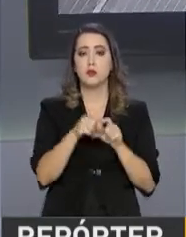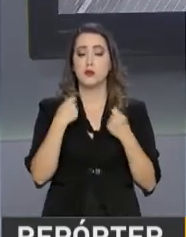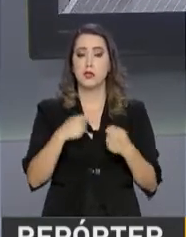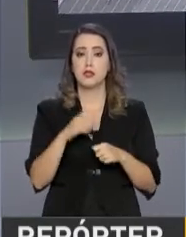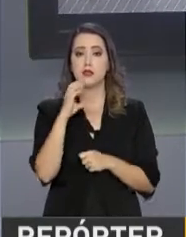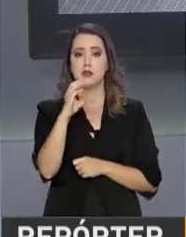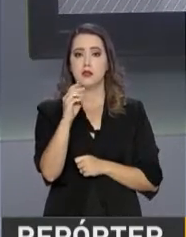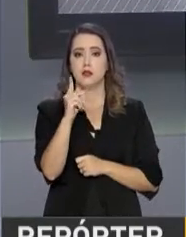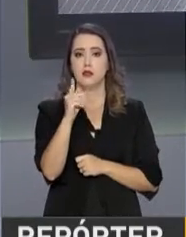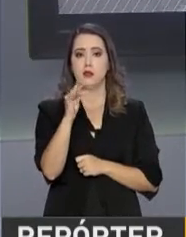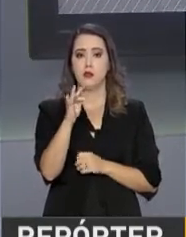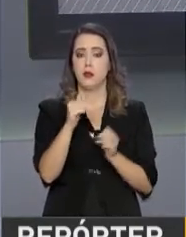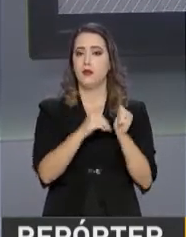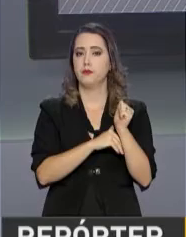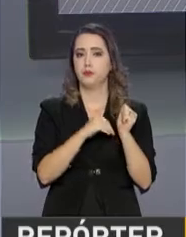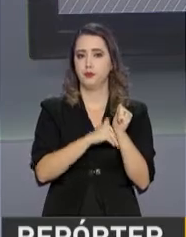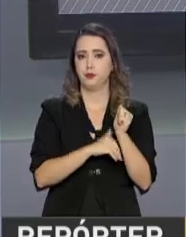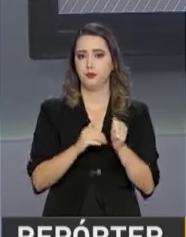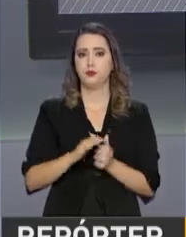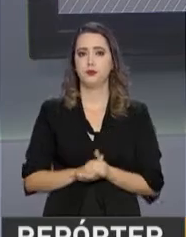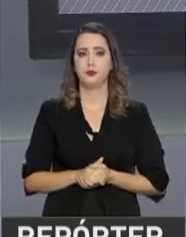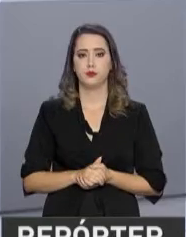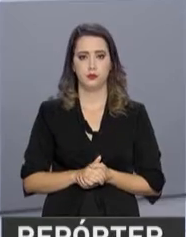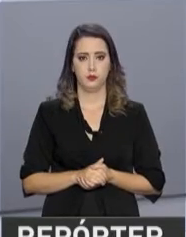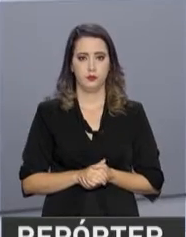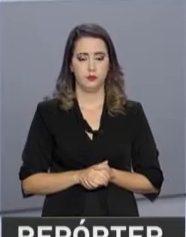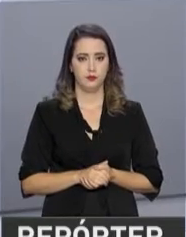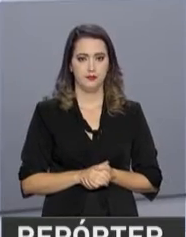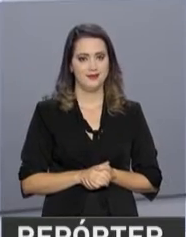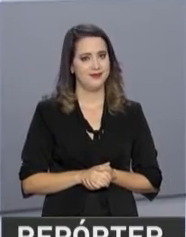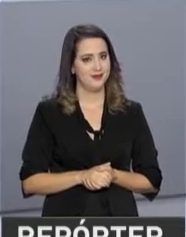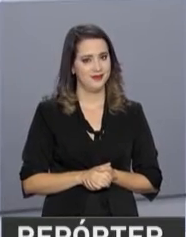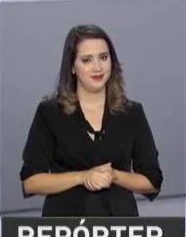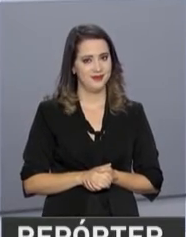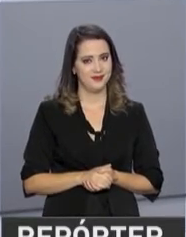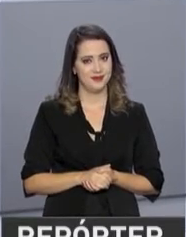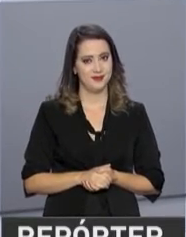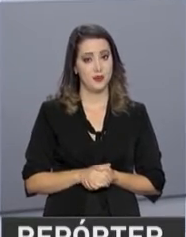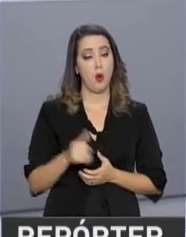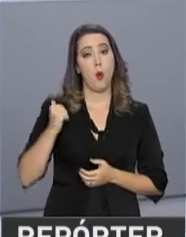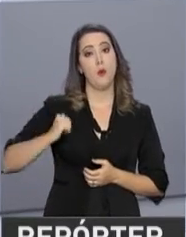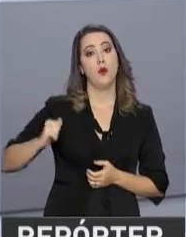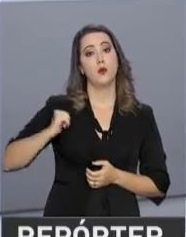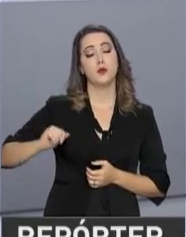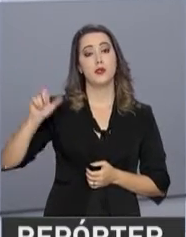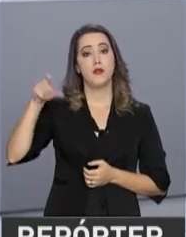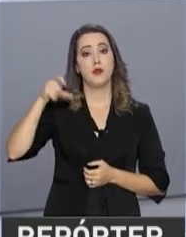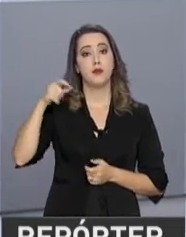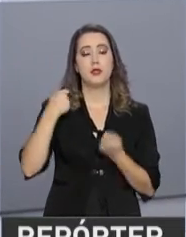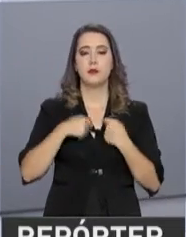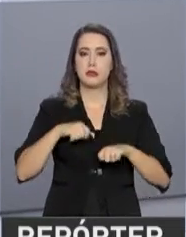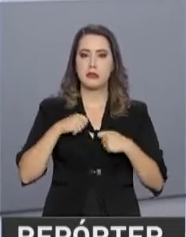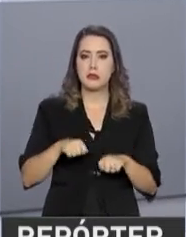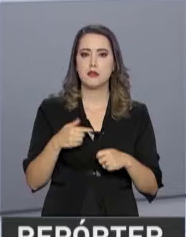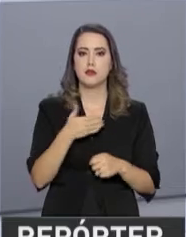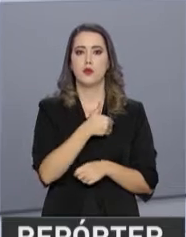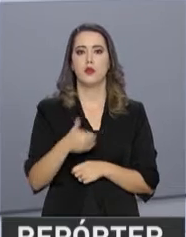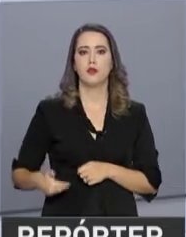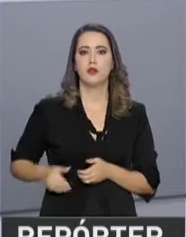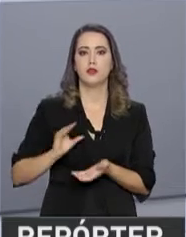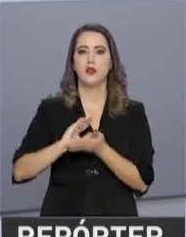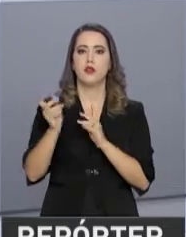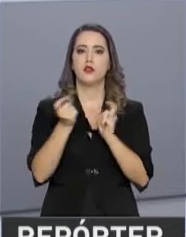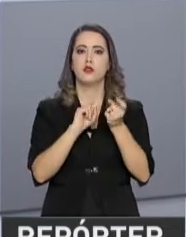ea senha na página do participante para levar o bolsa família quem precisa o governo investe